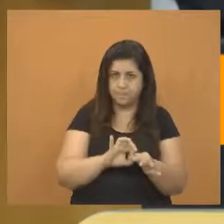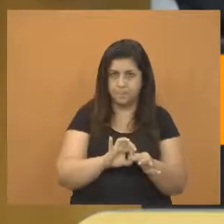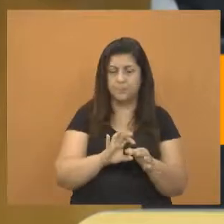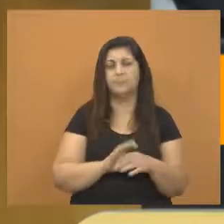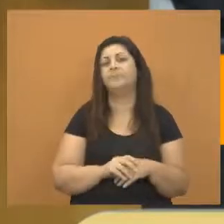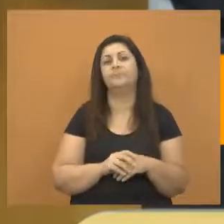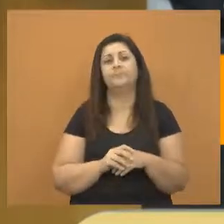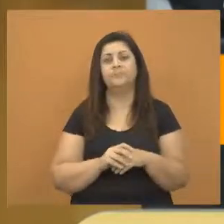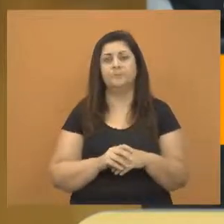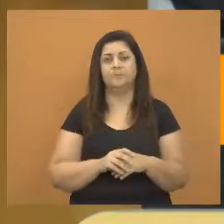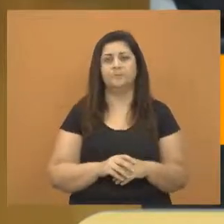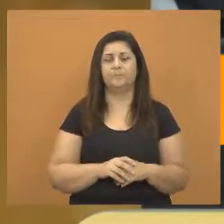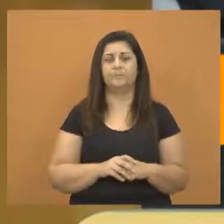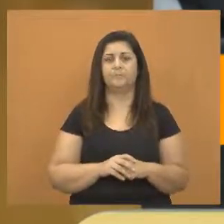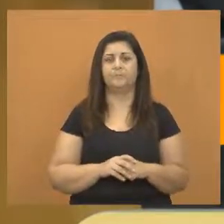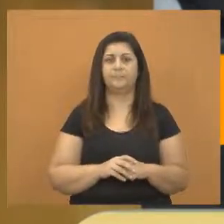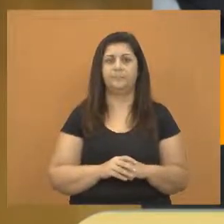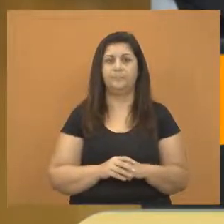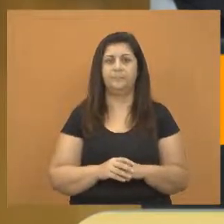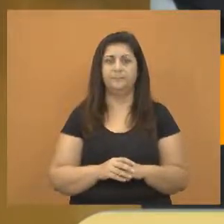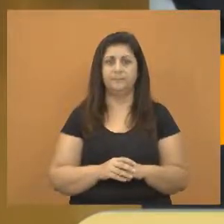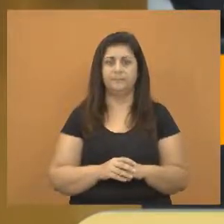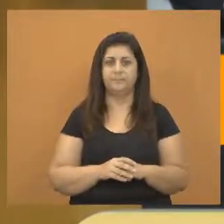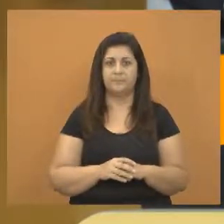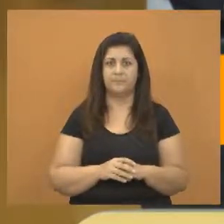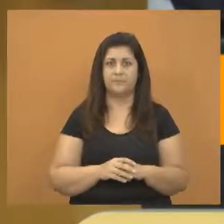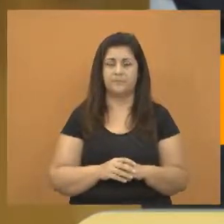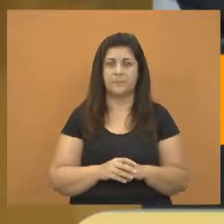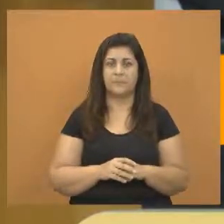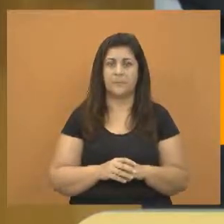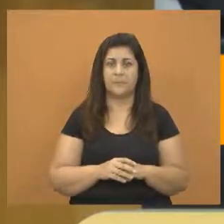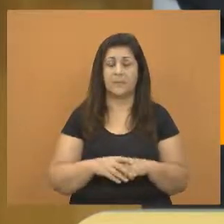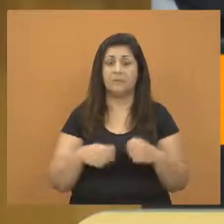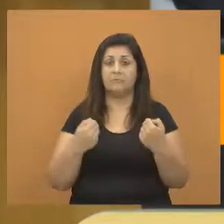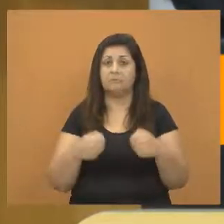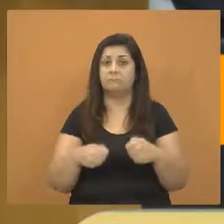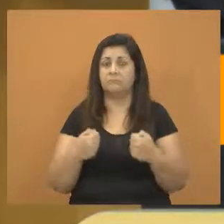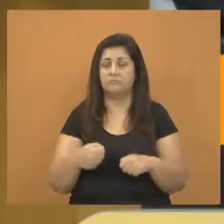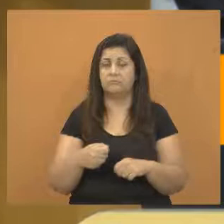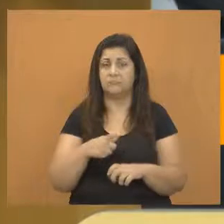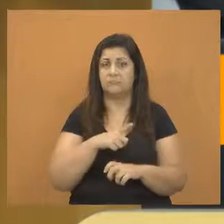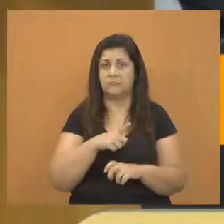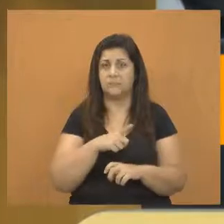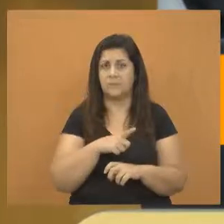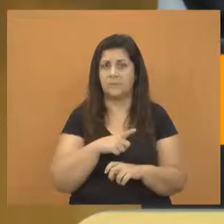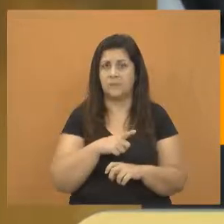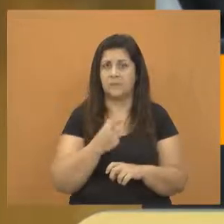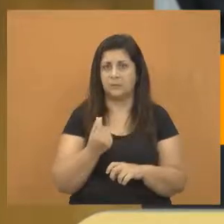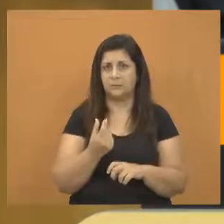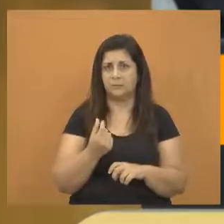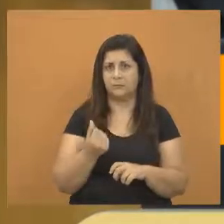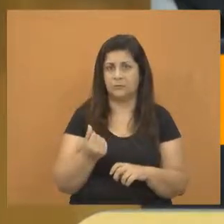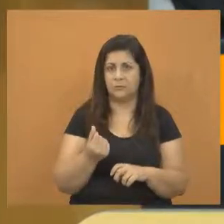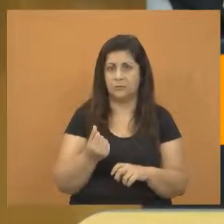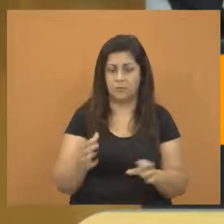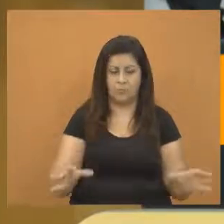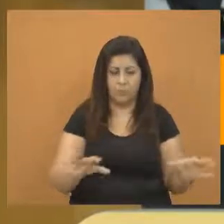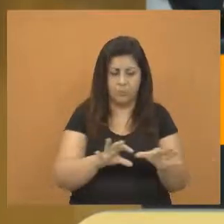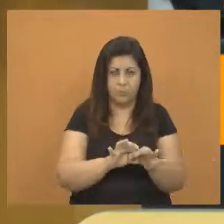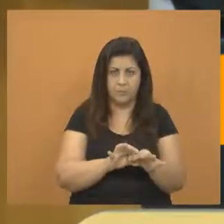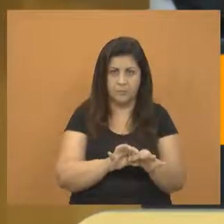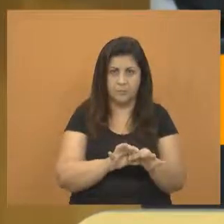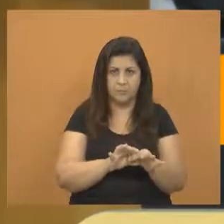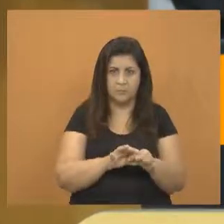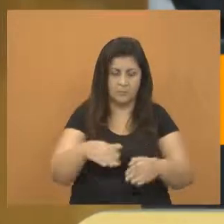via Jardim Maria Amélia. E a depender de financiamento, estão as obras, o eixo de ligação da